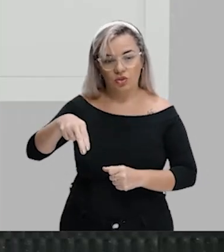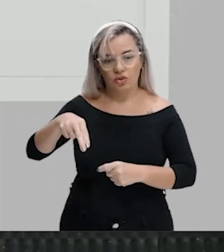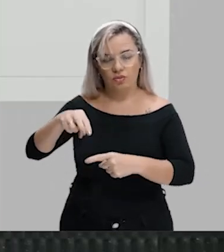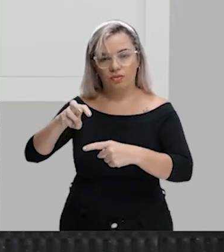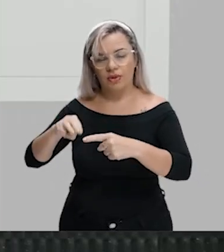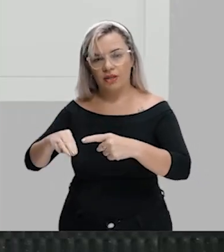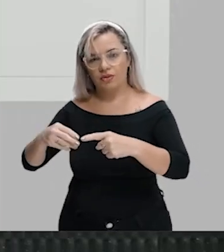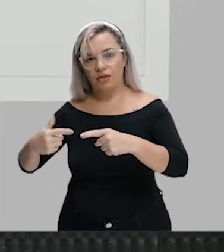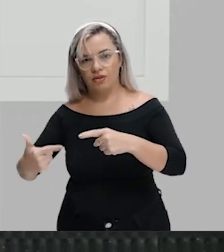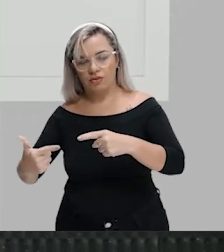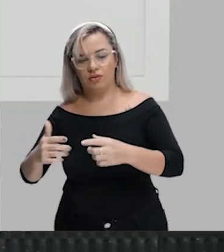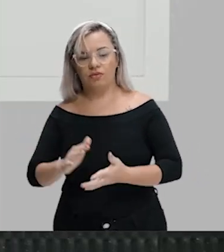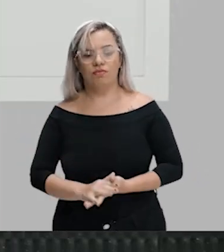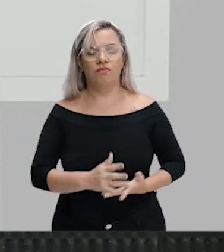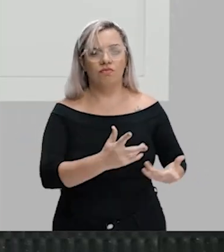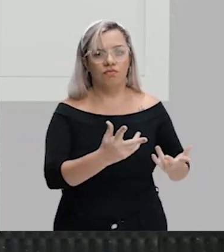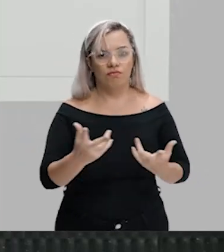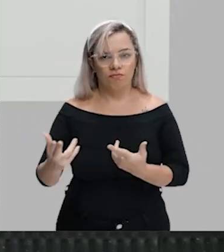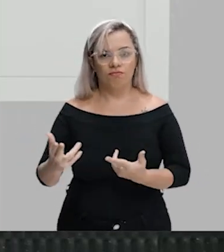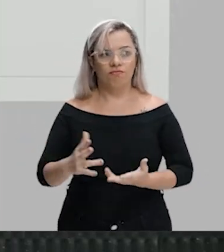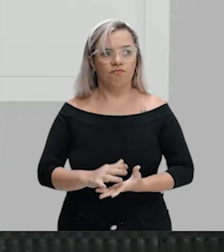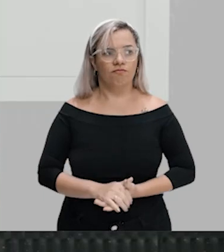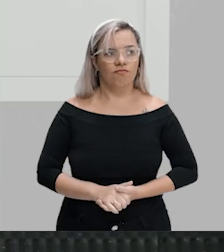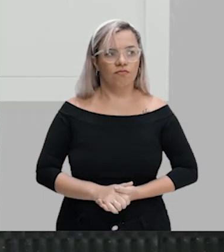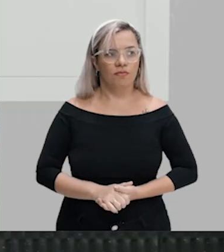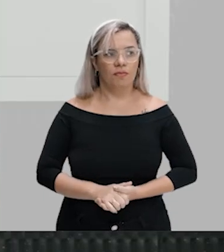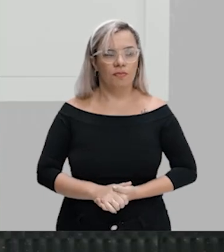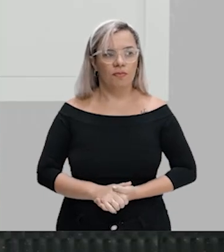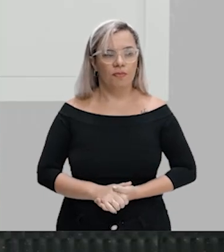quadrado, Então é o mesmo que